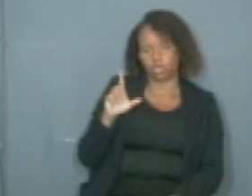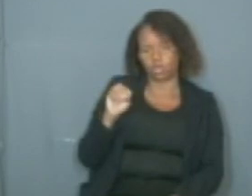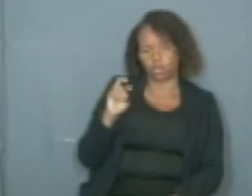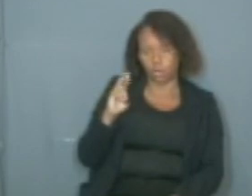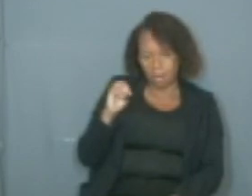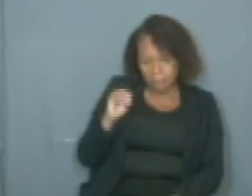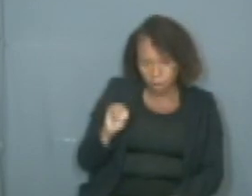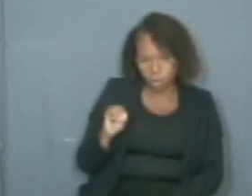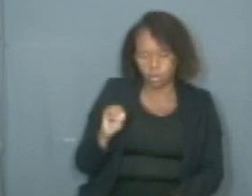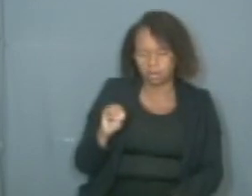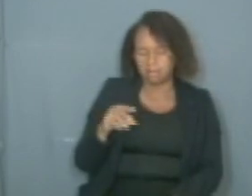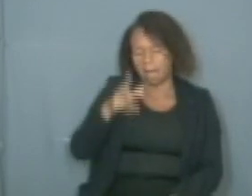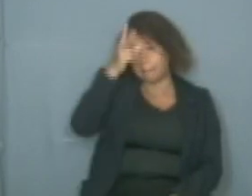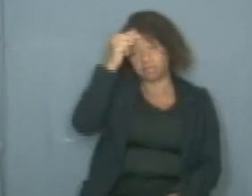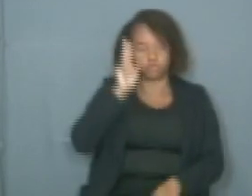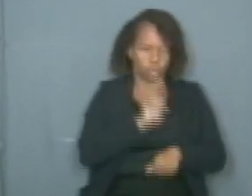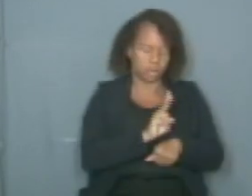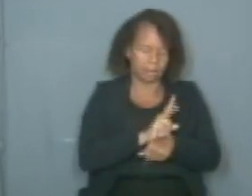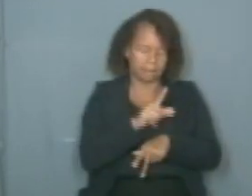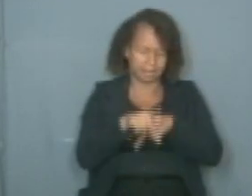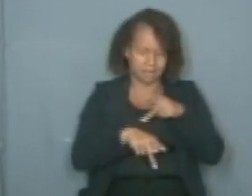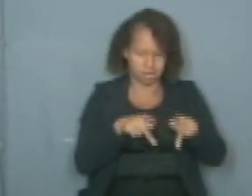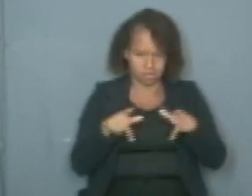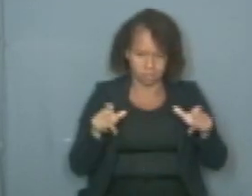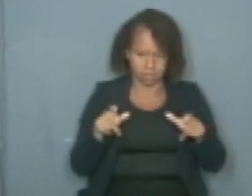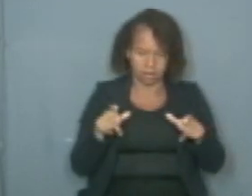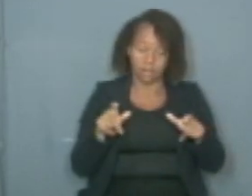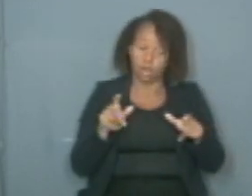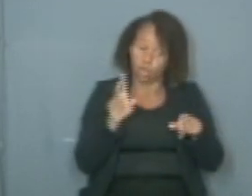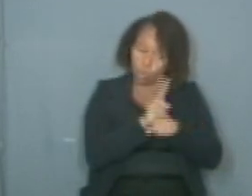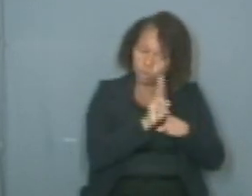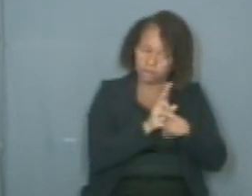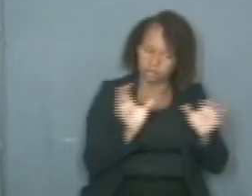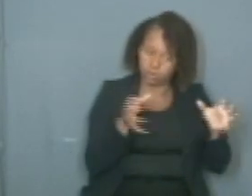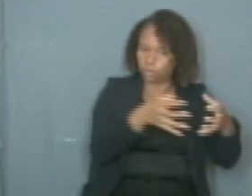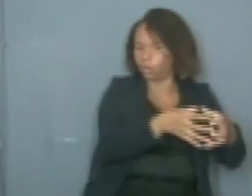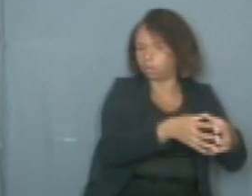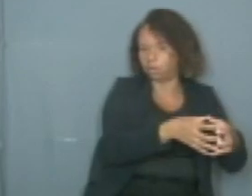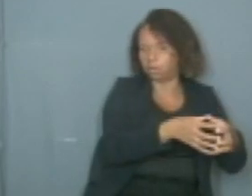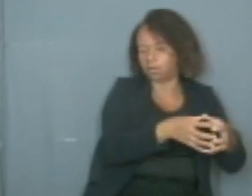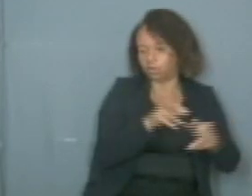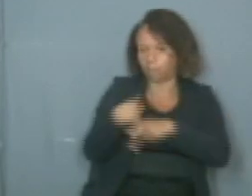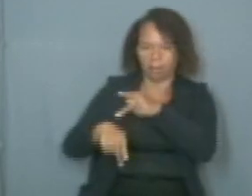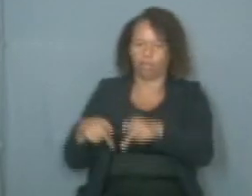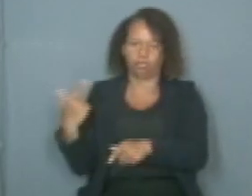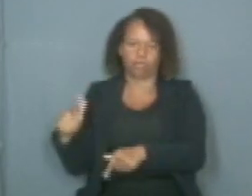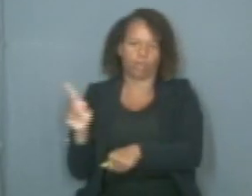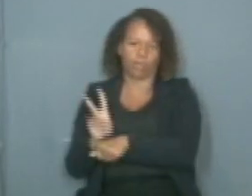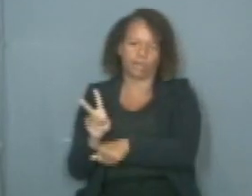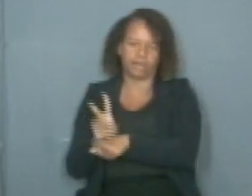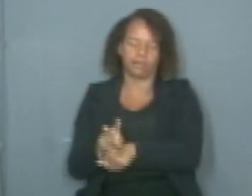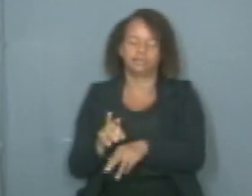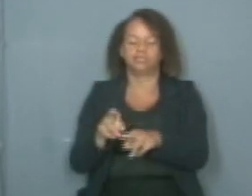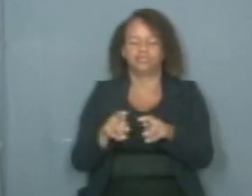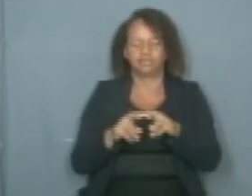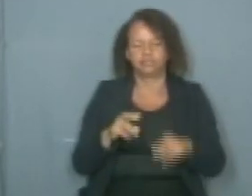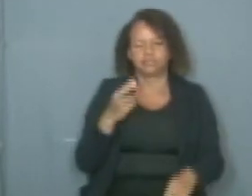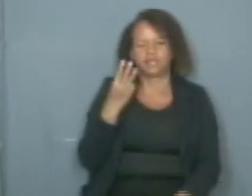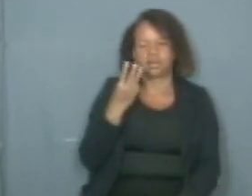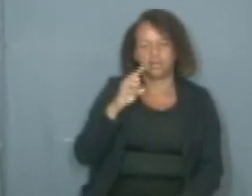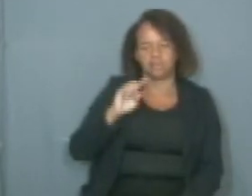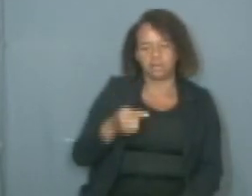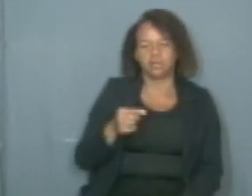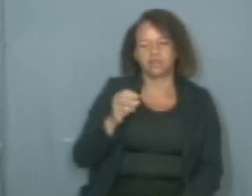Ah, mas essa prefeitura cuida das pessoas. Das dela, né? Do povo não cuida. O requerimento